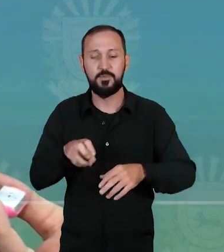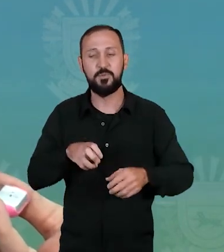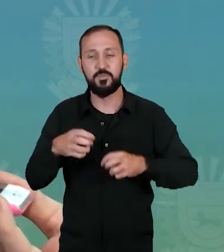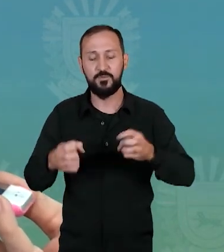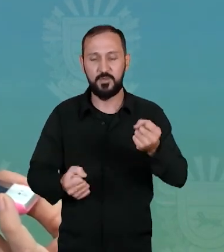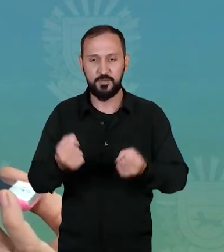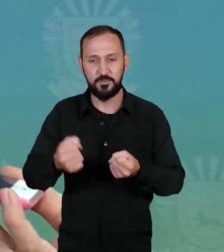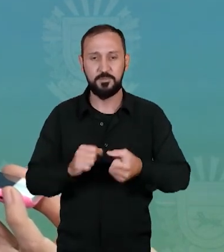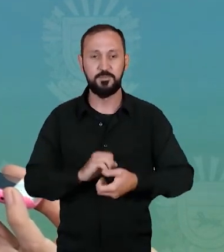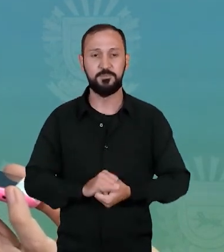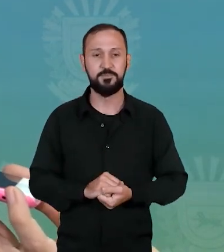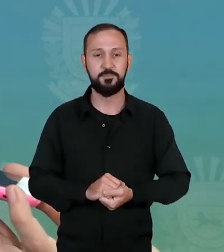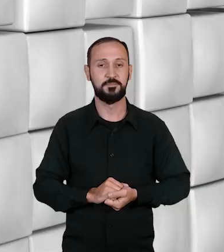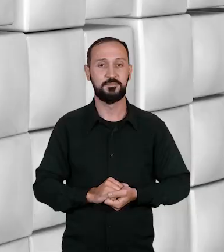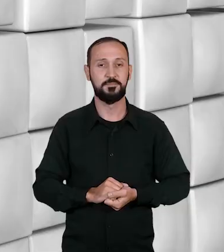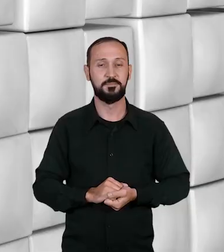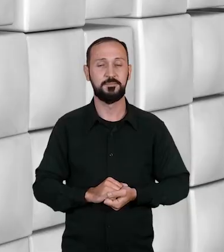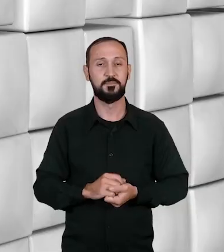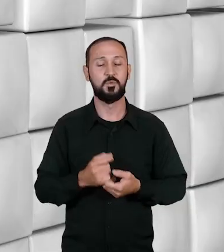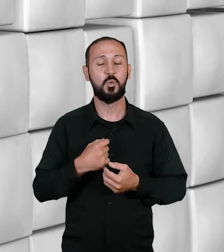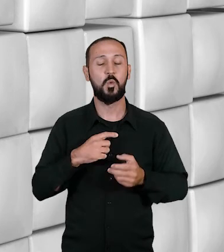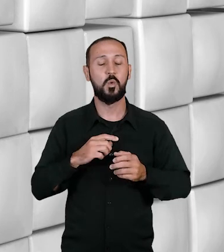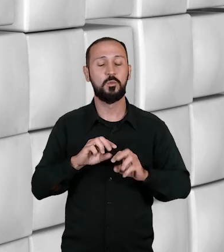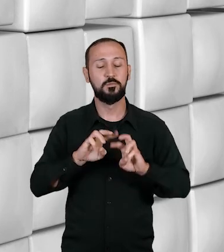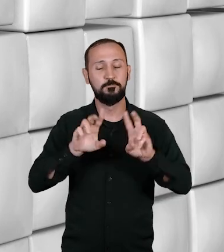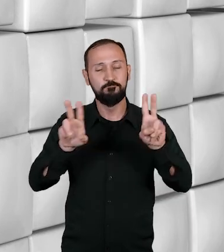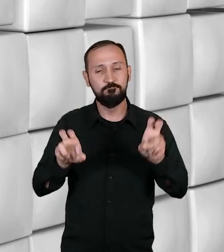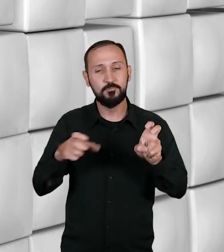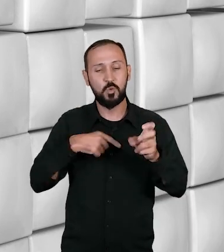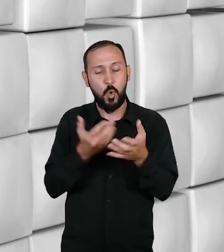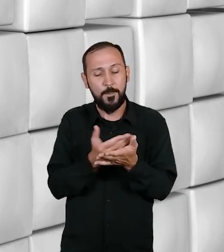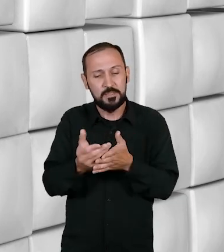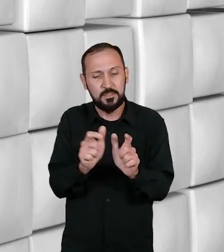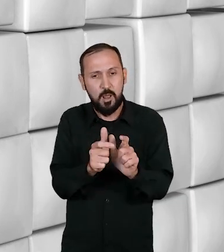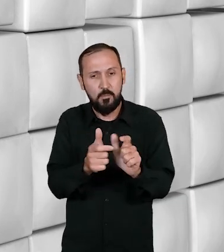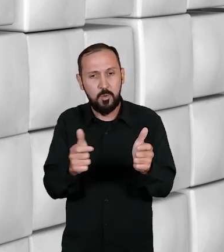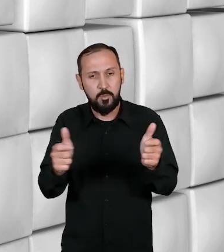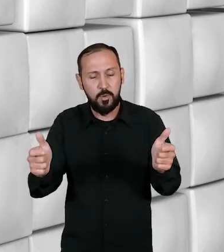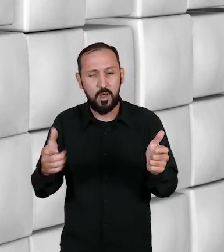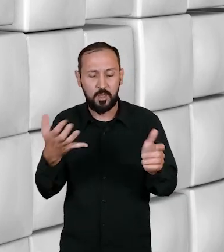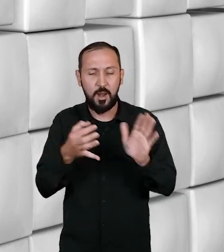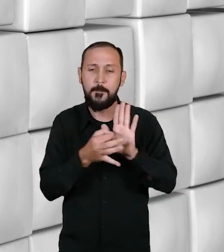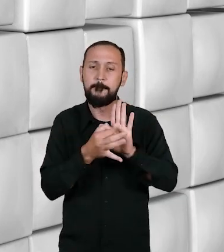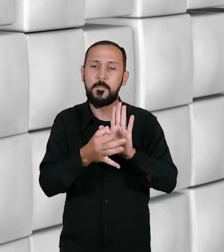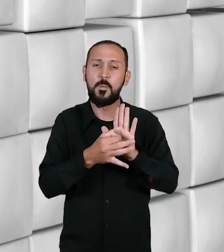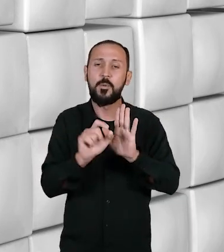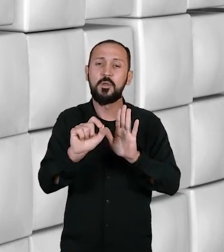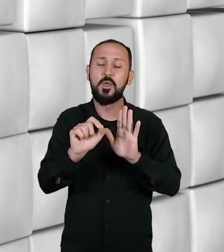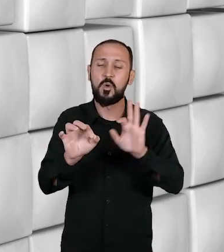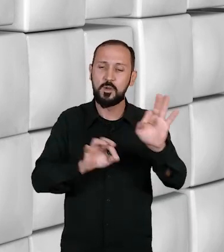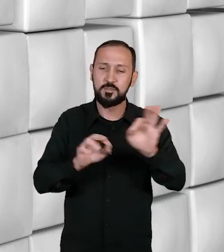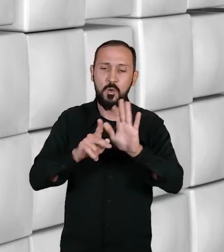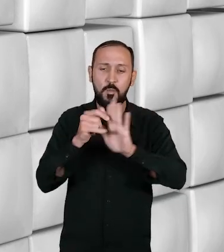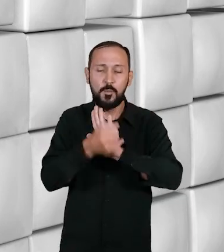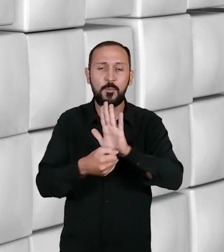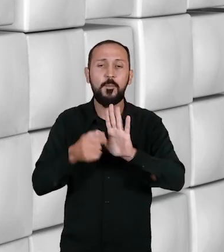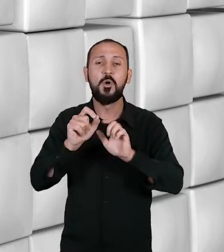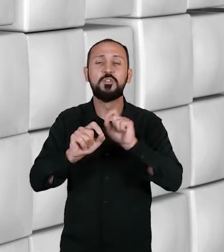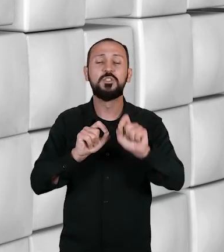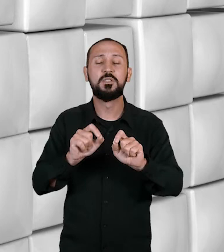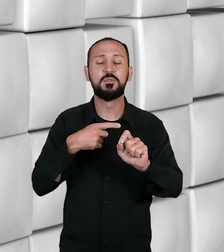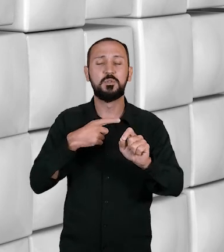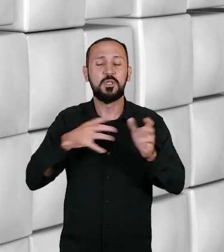qualquer problema que venha ocorrer com o veículo. Com modalidade em expansão, proposta quer a criação de um programa